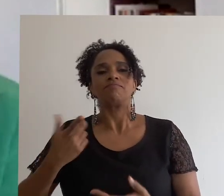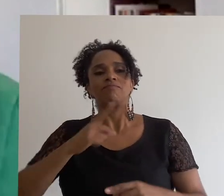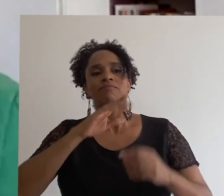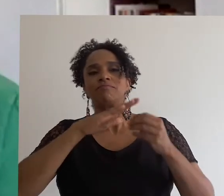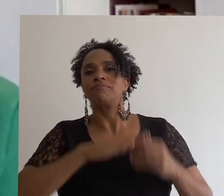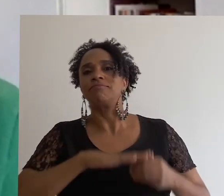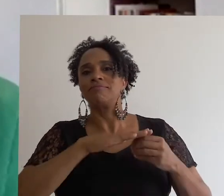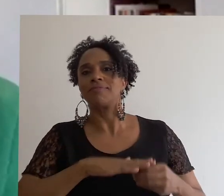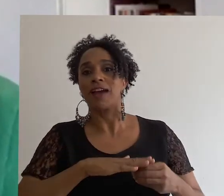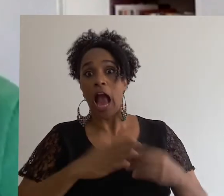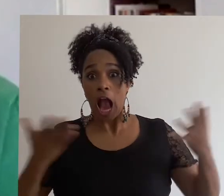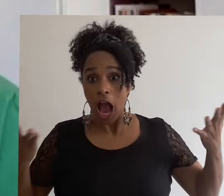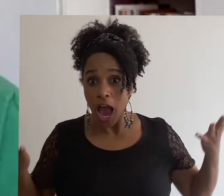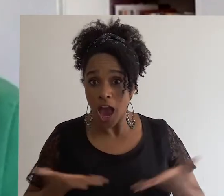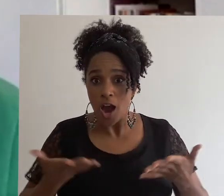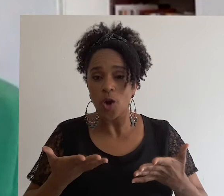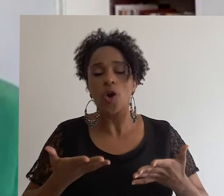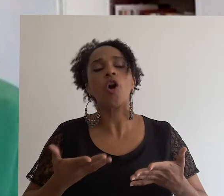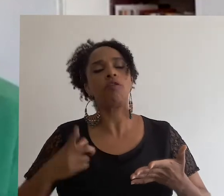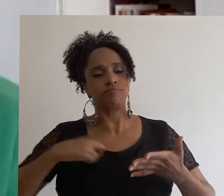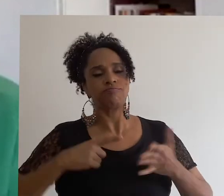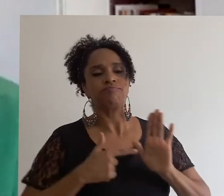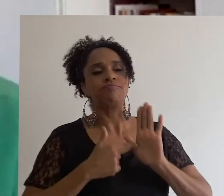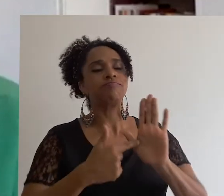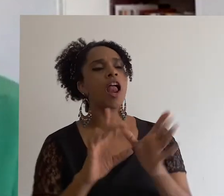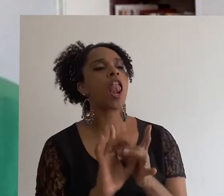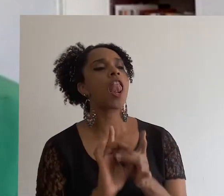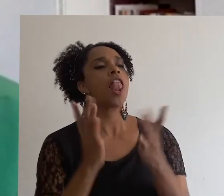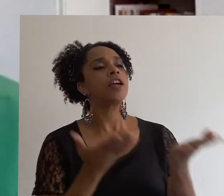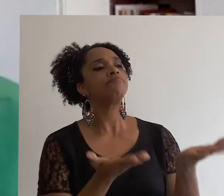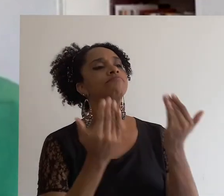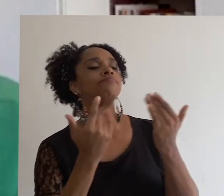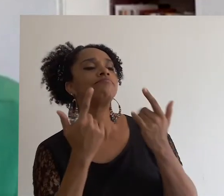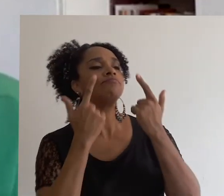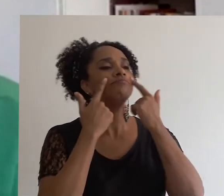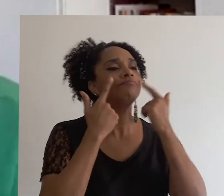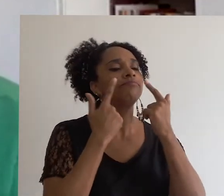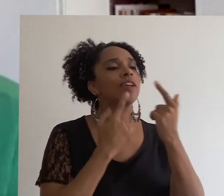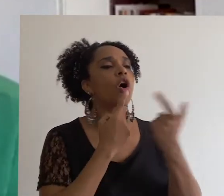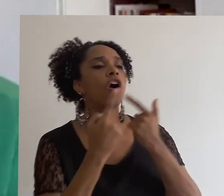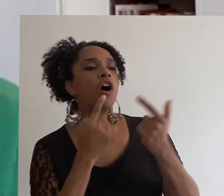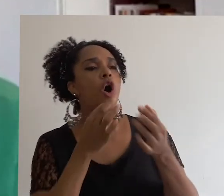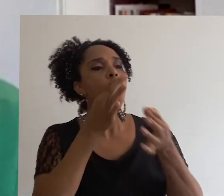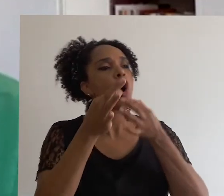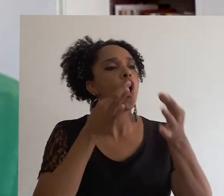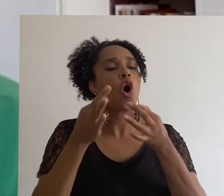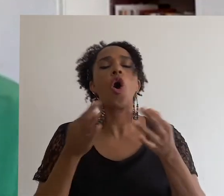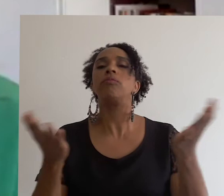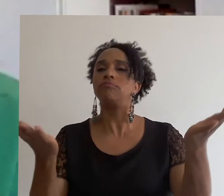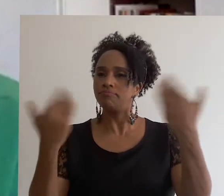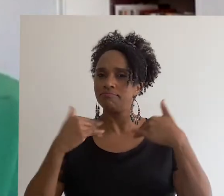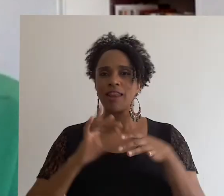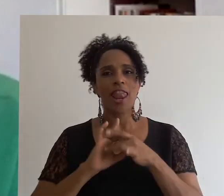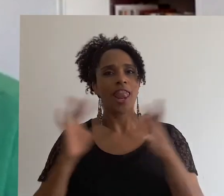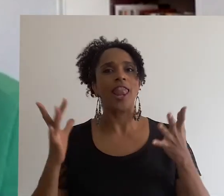Então, para nós agora, para esse ano de 2020, nós colocamos como foco de atenção abrir os canais